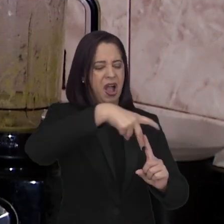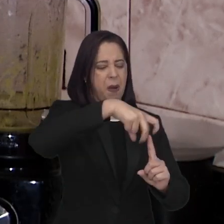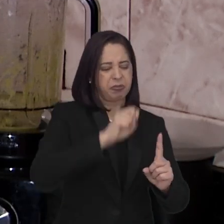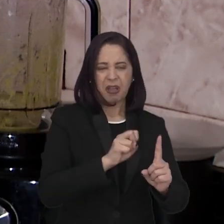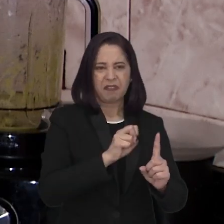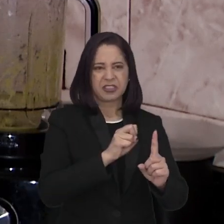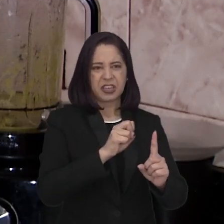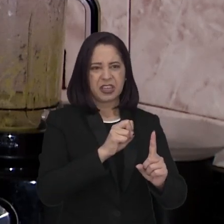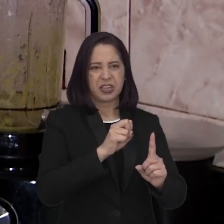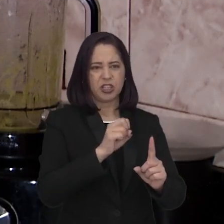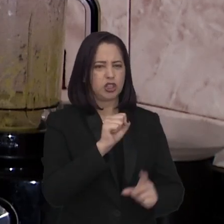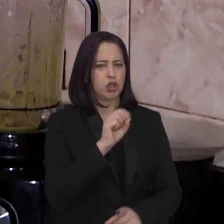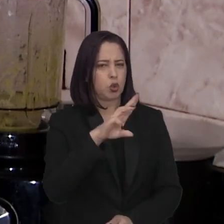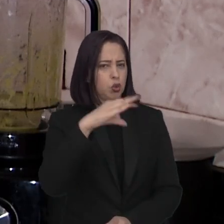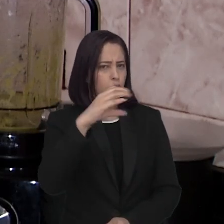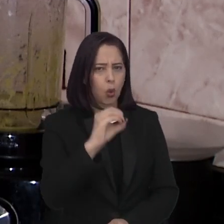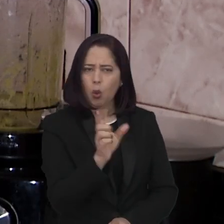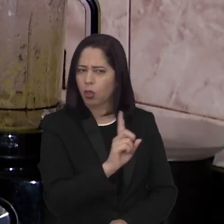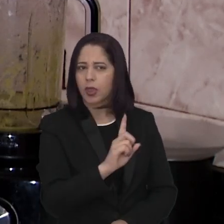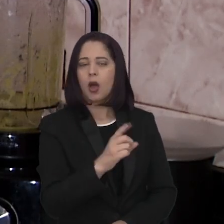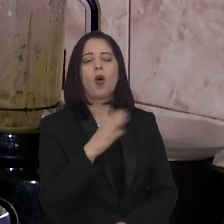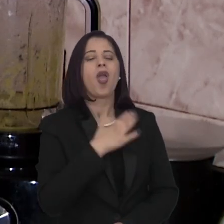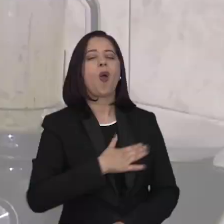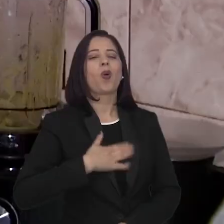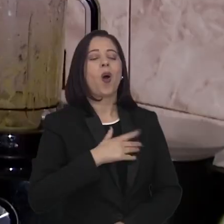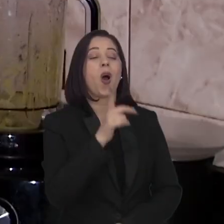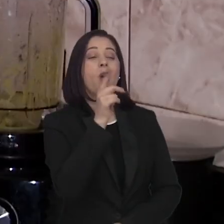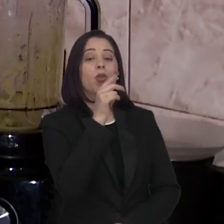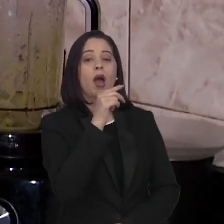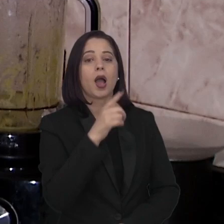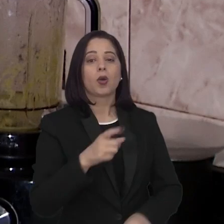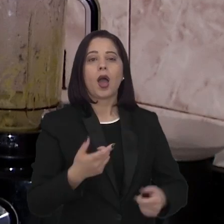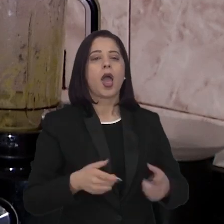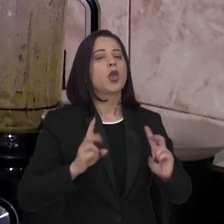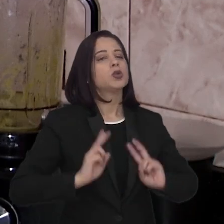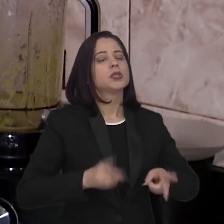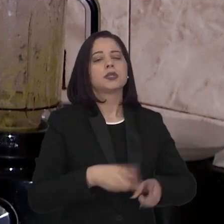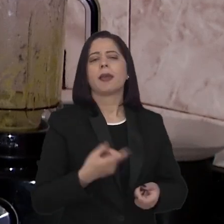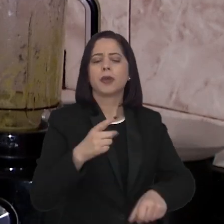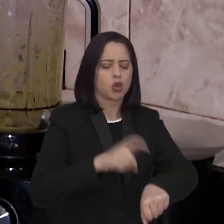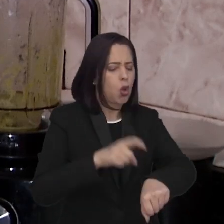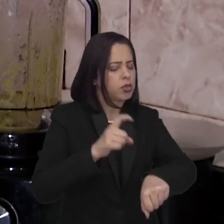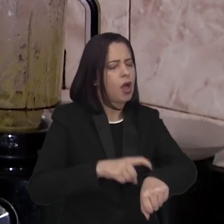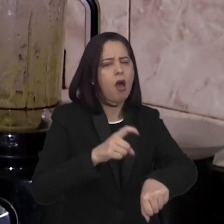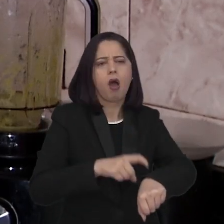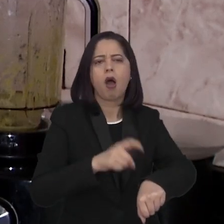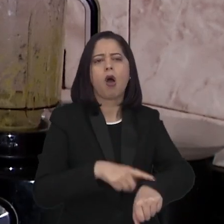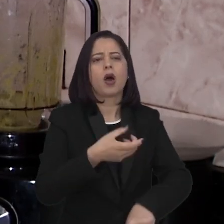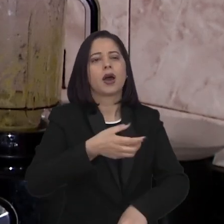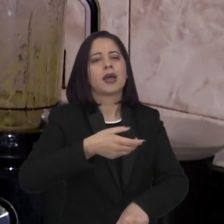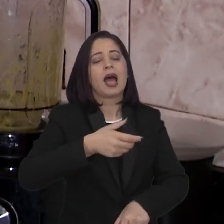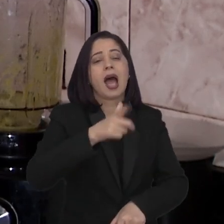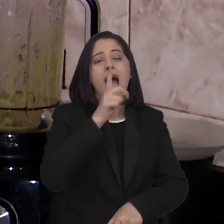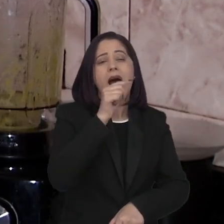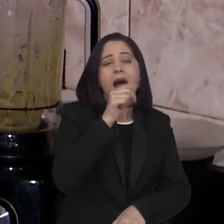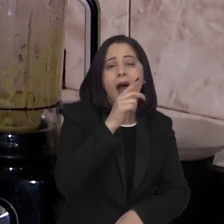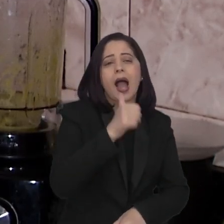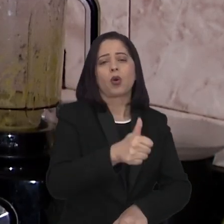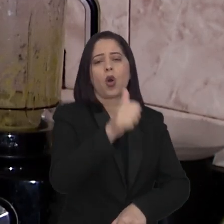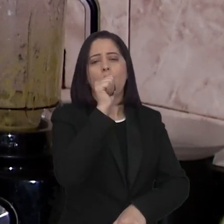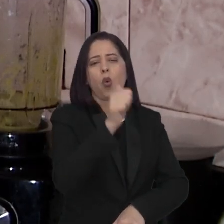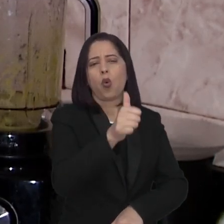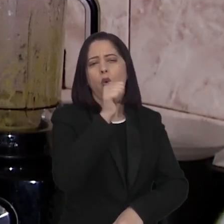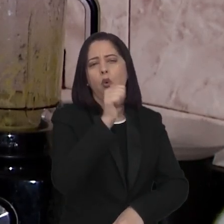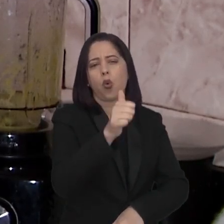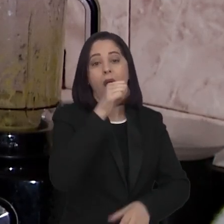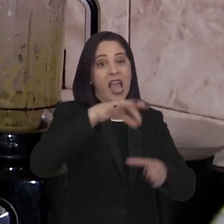refrigerante, suco assim, não. Eu preciso da água. Toda hora tomando água. Entre chá e água, eu